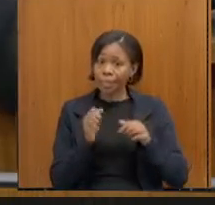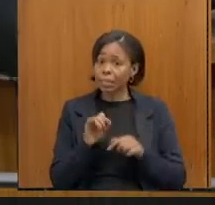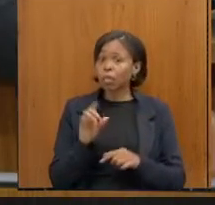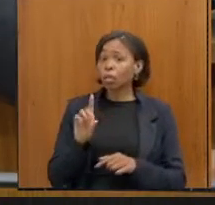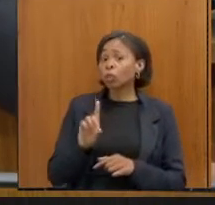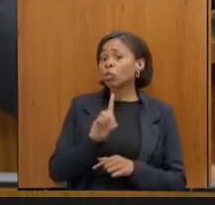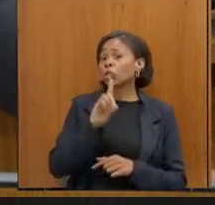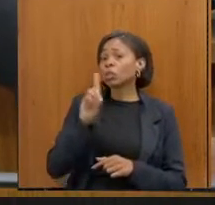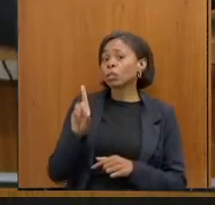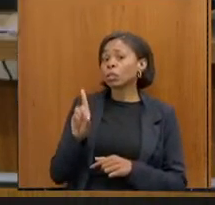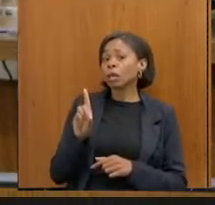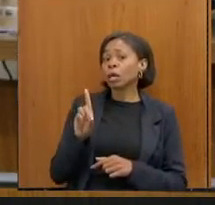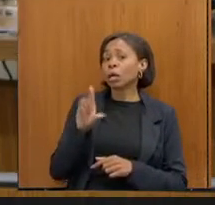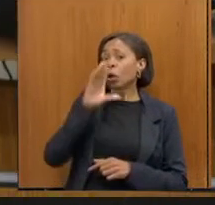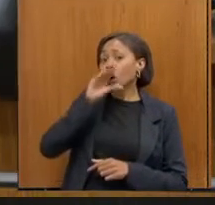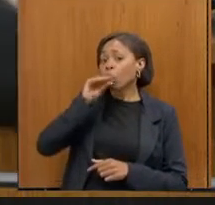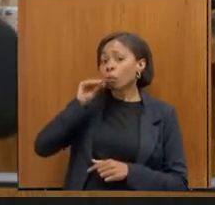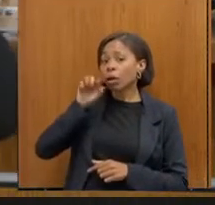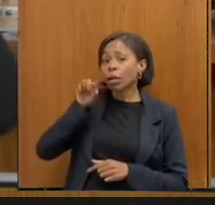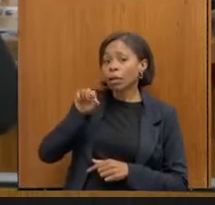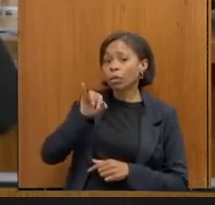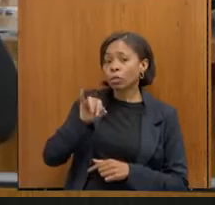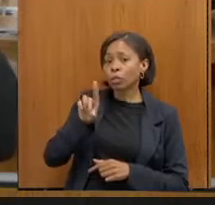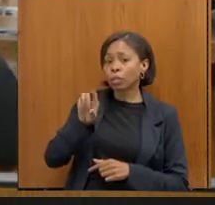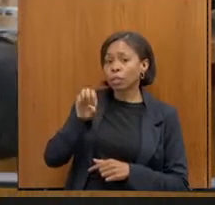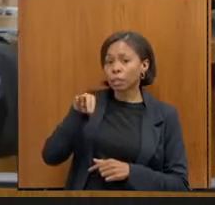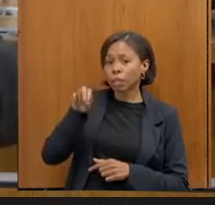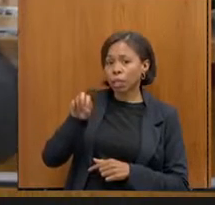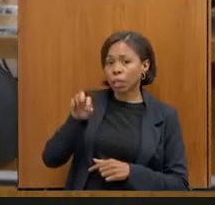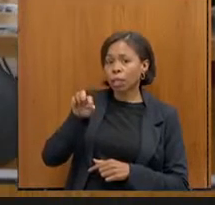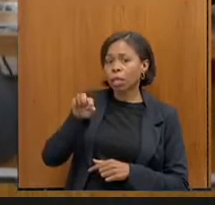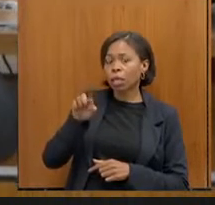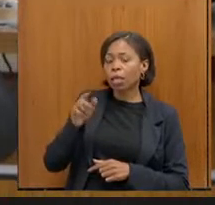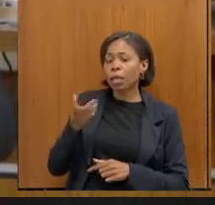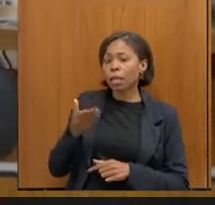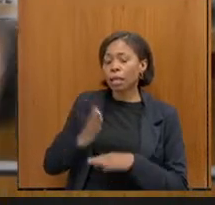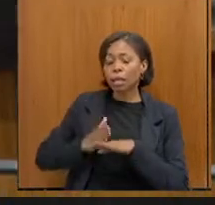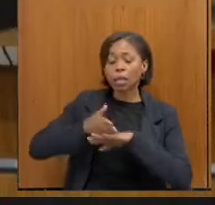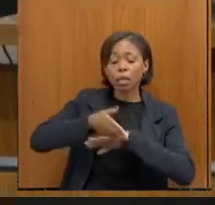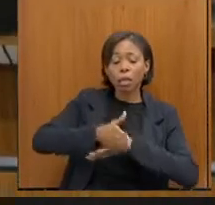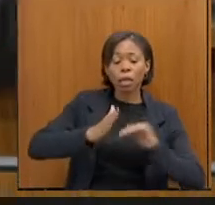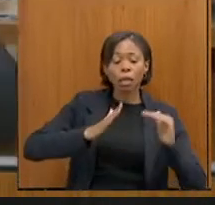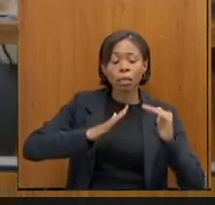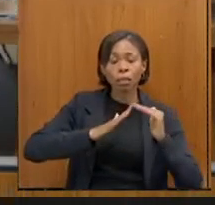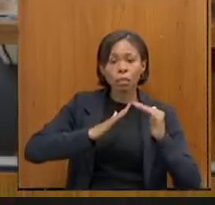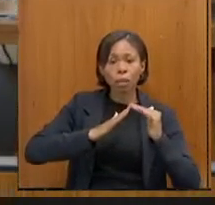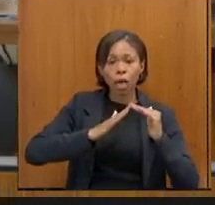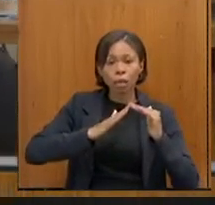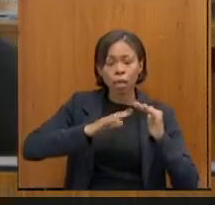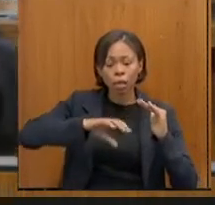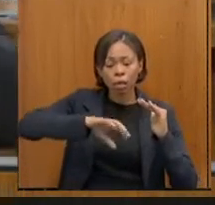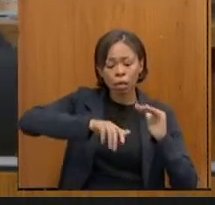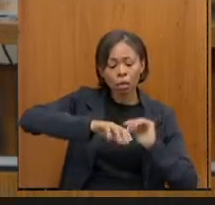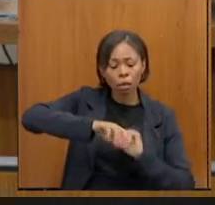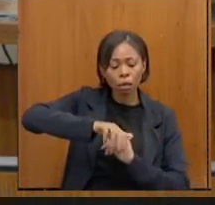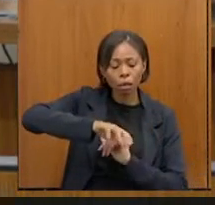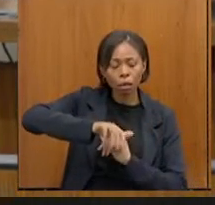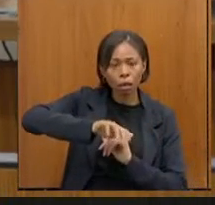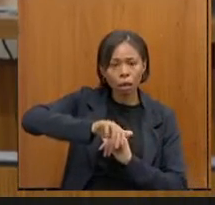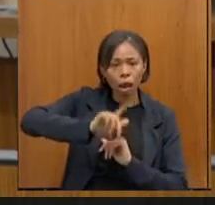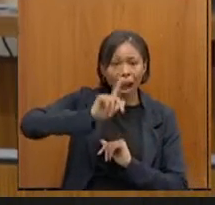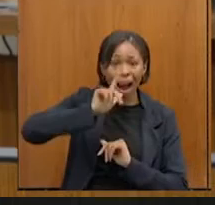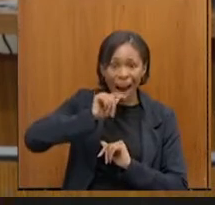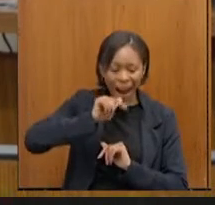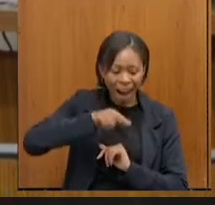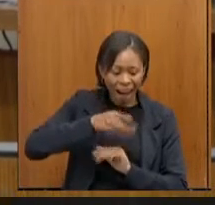do idene porém lá abrirem a torneira dentro da casa do beneficiário se sair a água aí sim